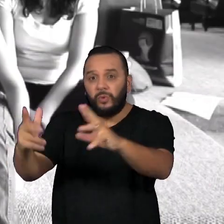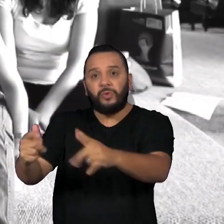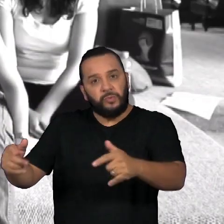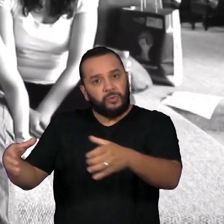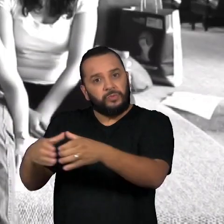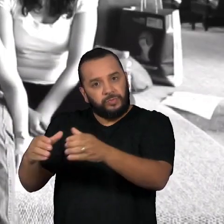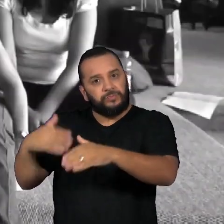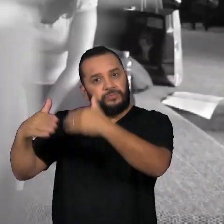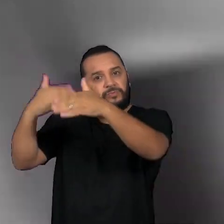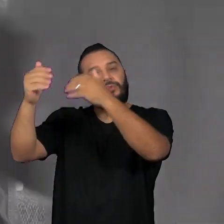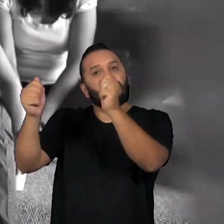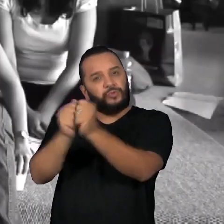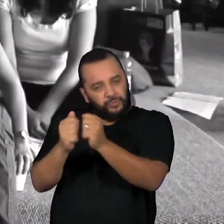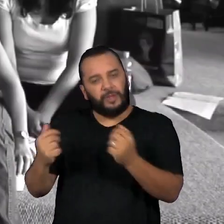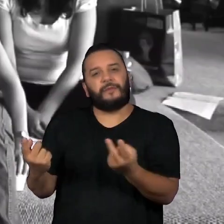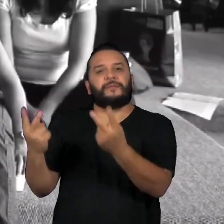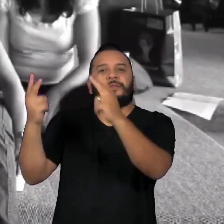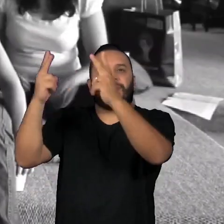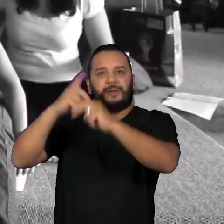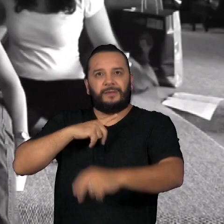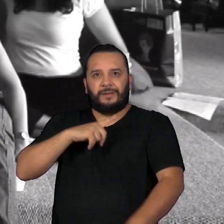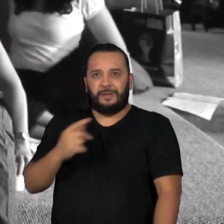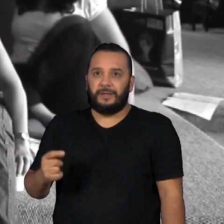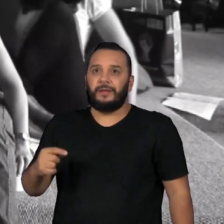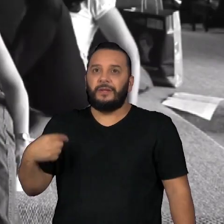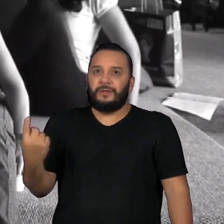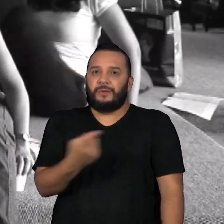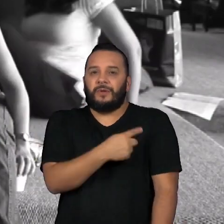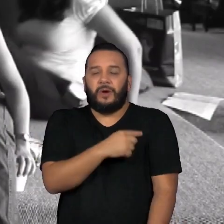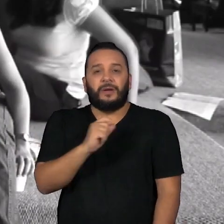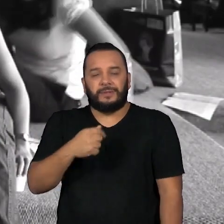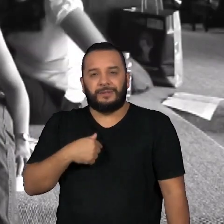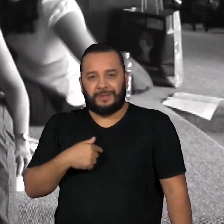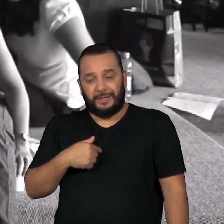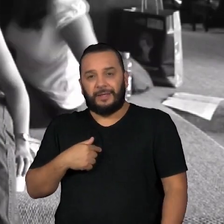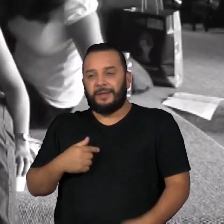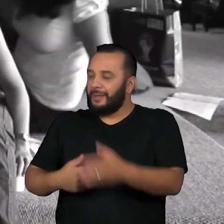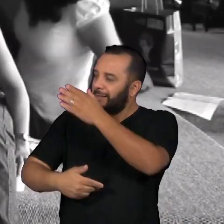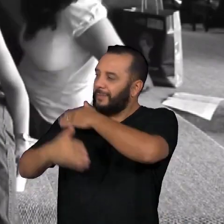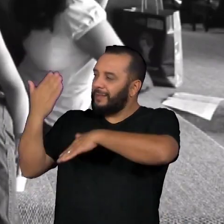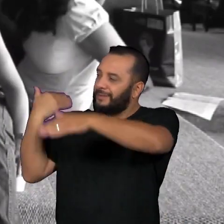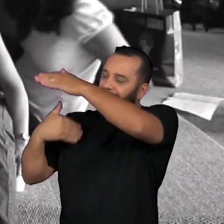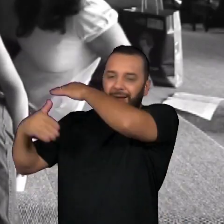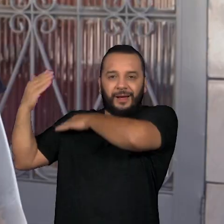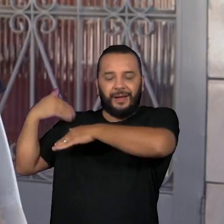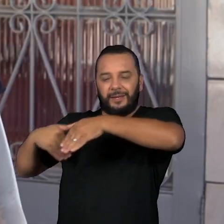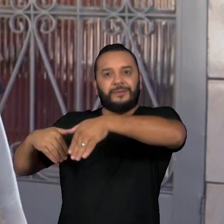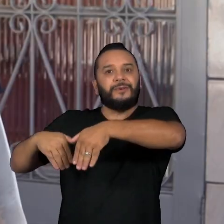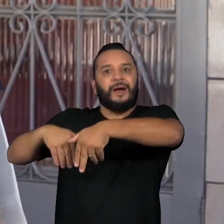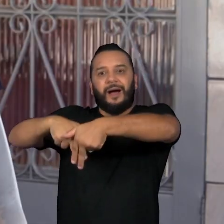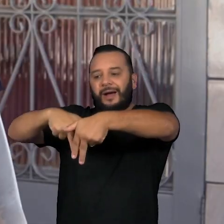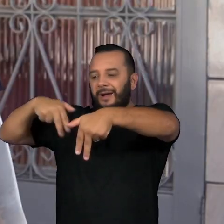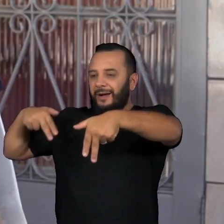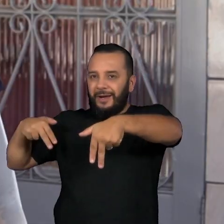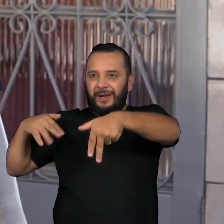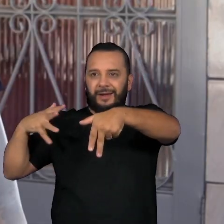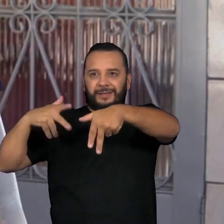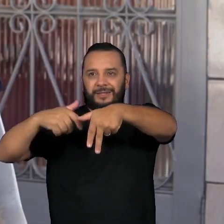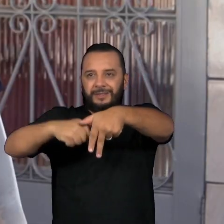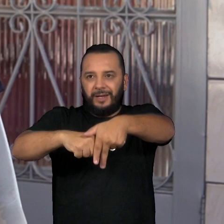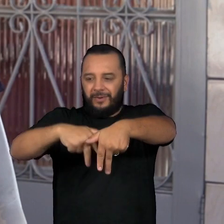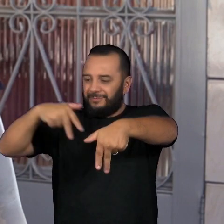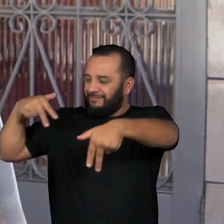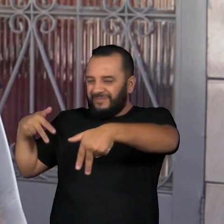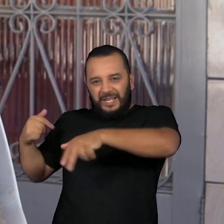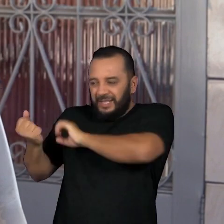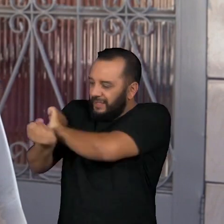diz o poema da Maya Angelou, nós somos o sonho dos nossos ancestrais, né? Pessoas que foram escravizadas, que viveram coisas